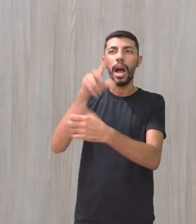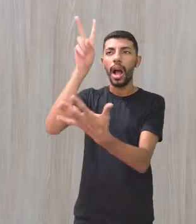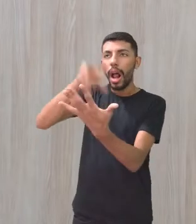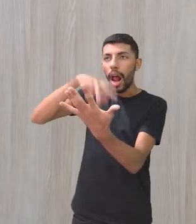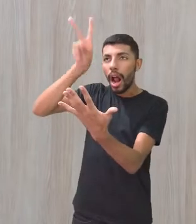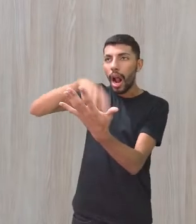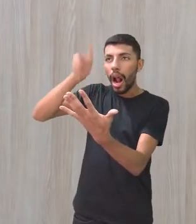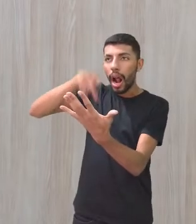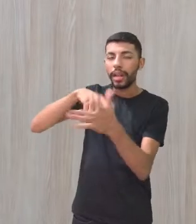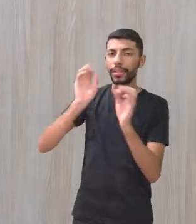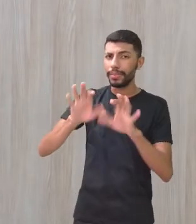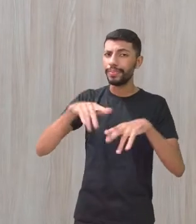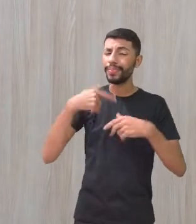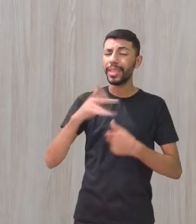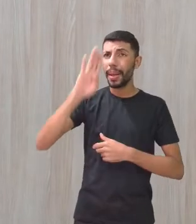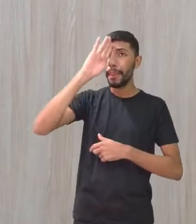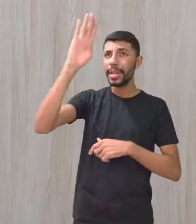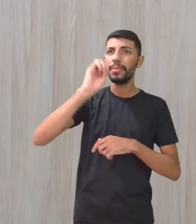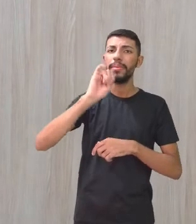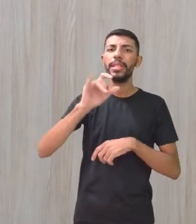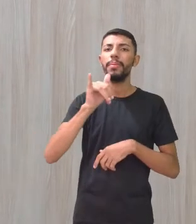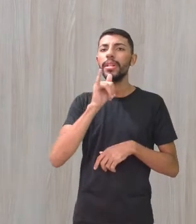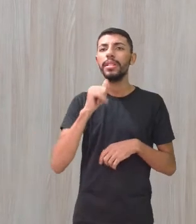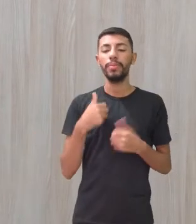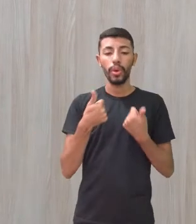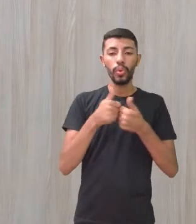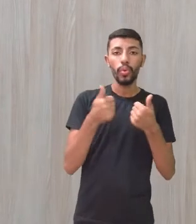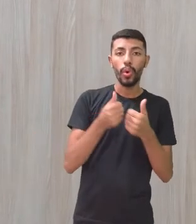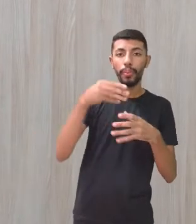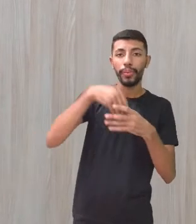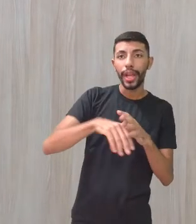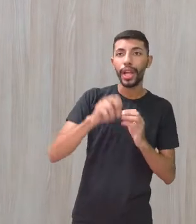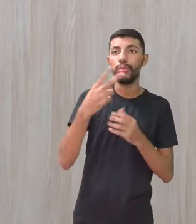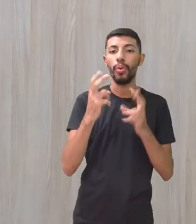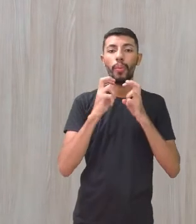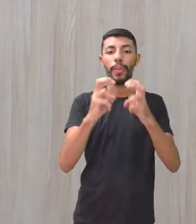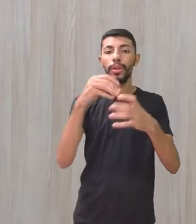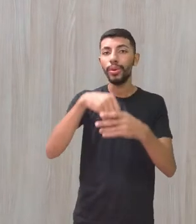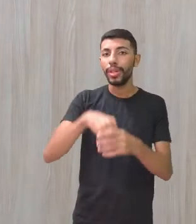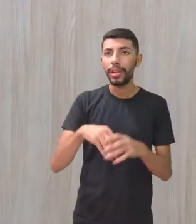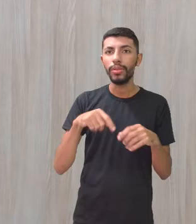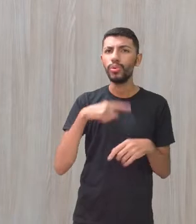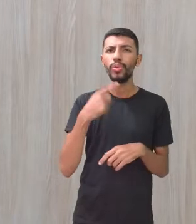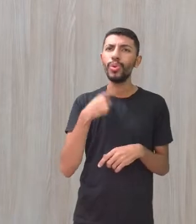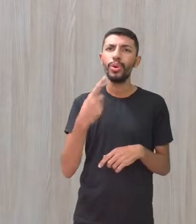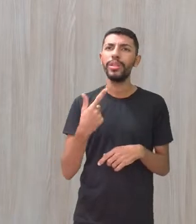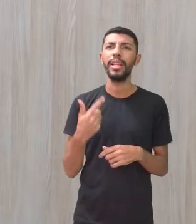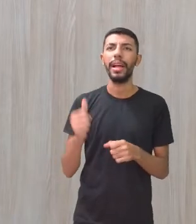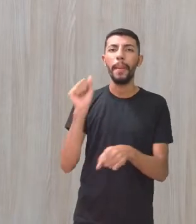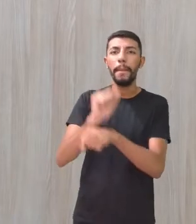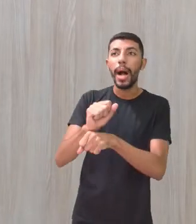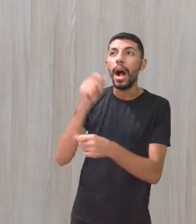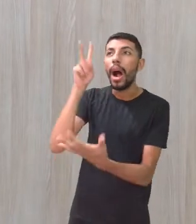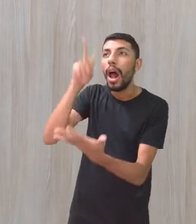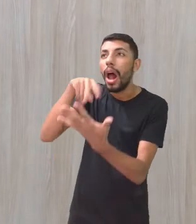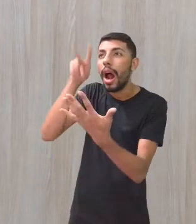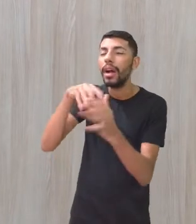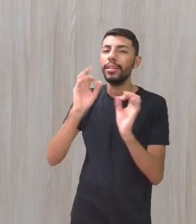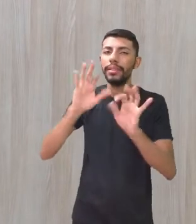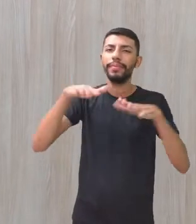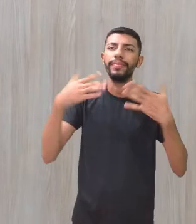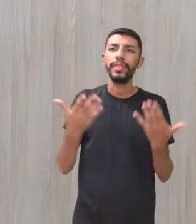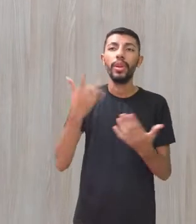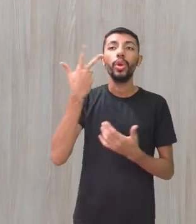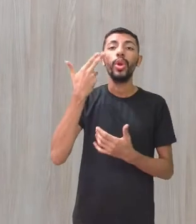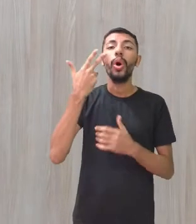do metrô. Então, obviamente que a informação vai precisar ser condensada para que ela seja muito objetiva. Então, é comum